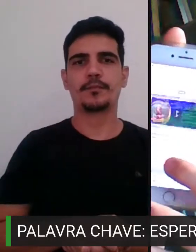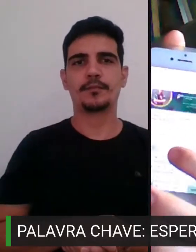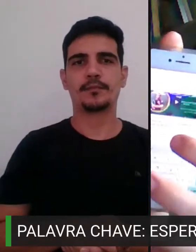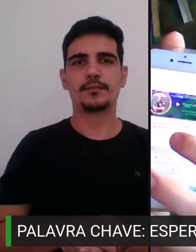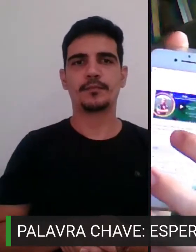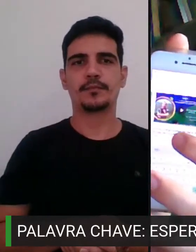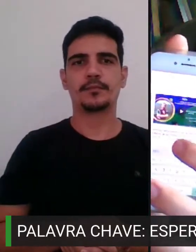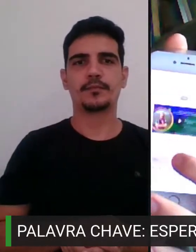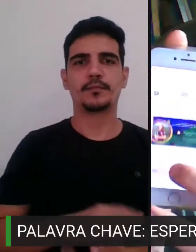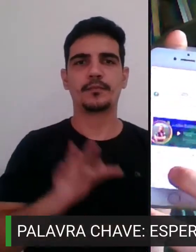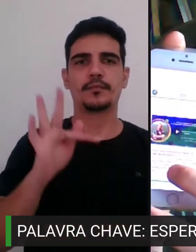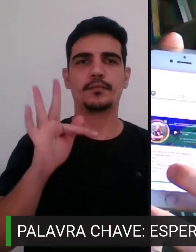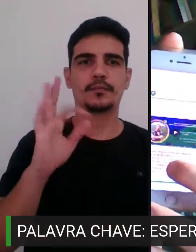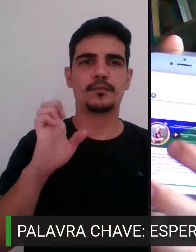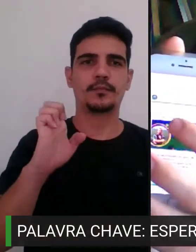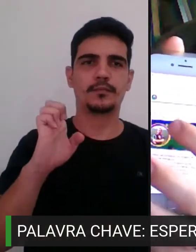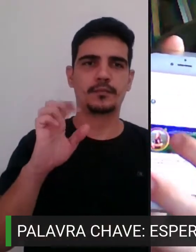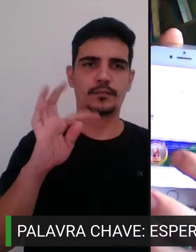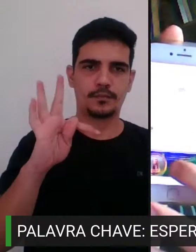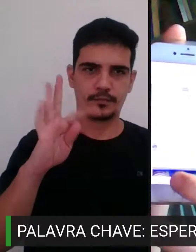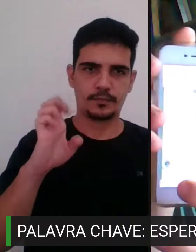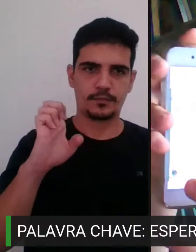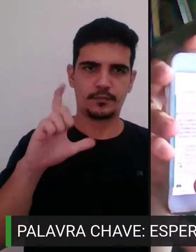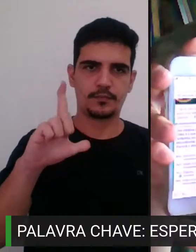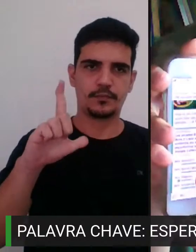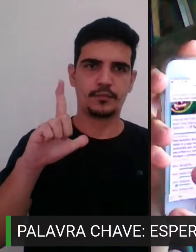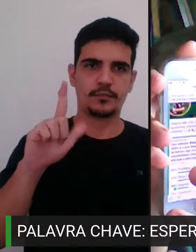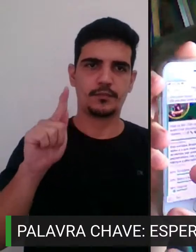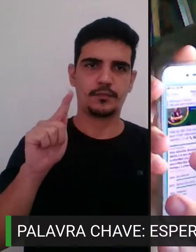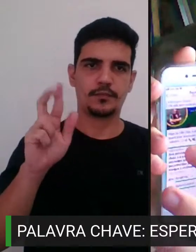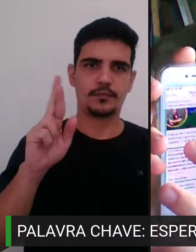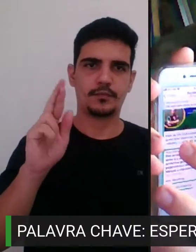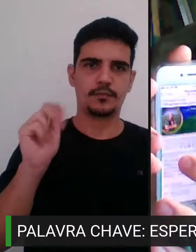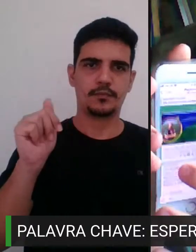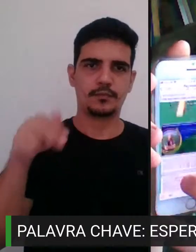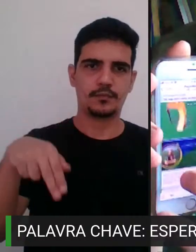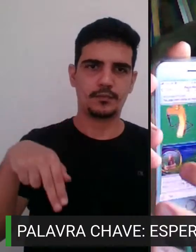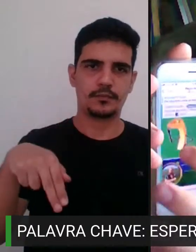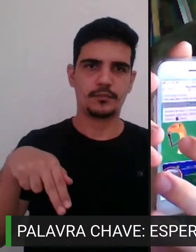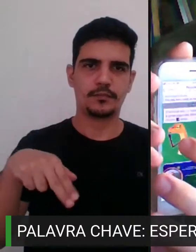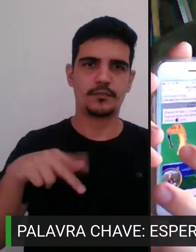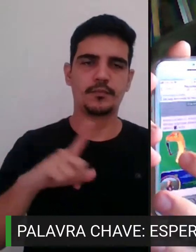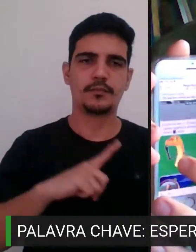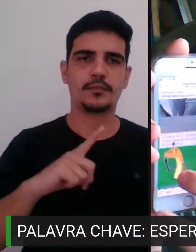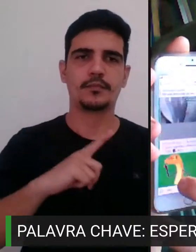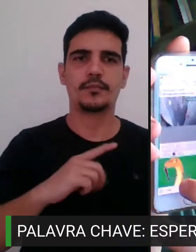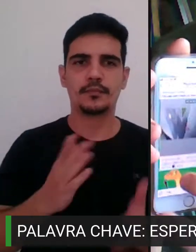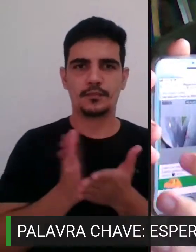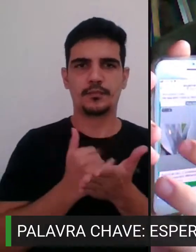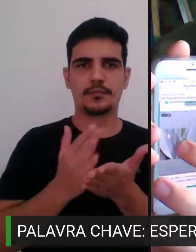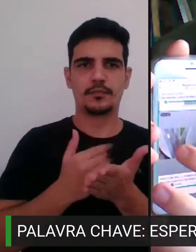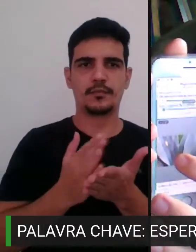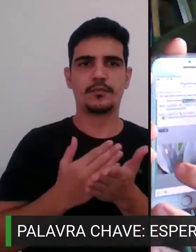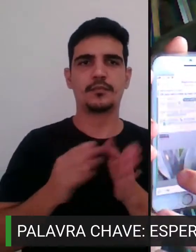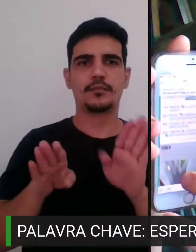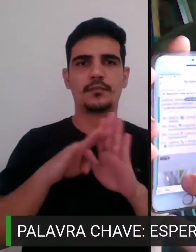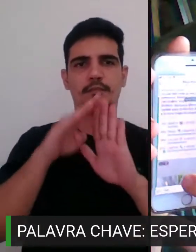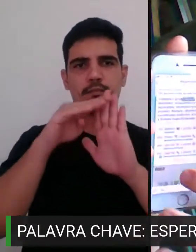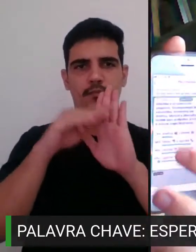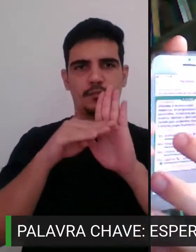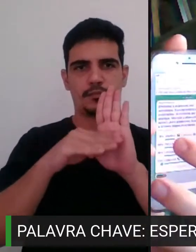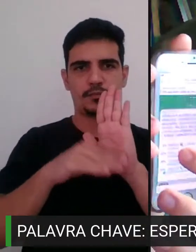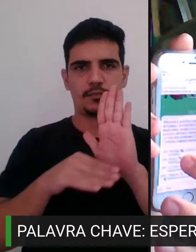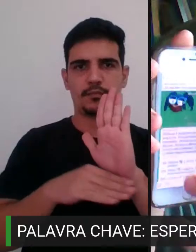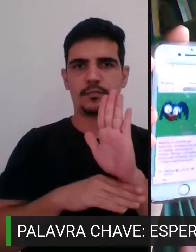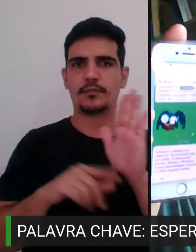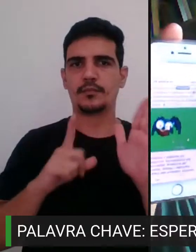no Telegram, eu vou colocar, gente, eu falei para vocês, né? Aquela apostilazinha tem uns enquetes aqui, tem umas informações bem legais, tem